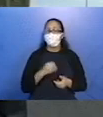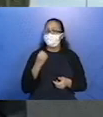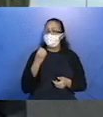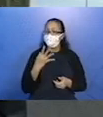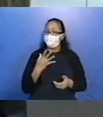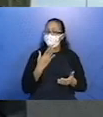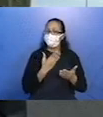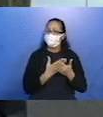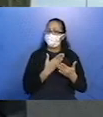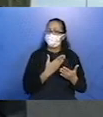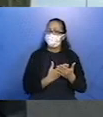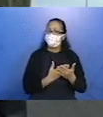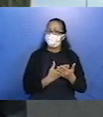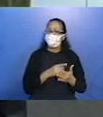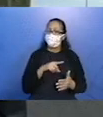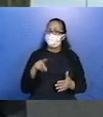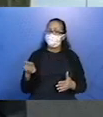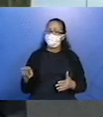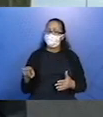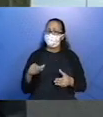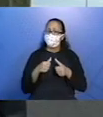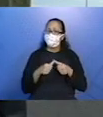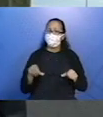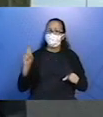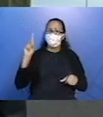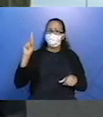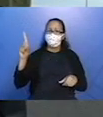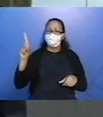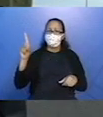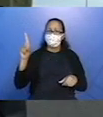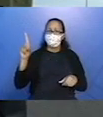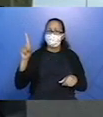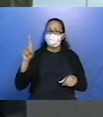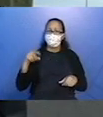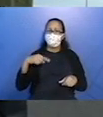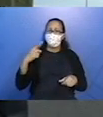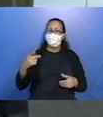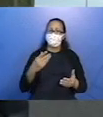aula para vocês. Fiquem com Deus. Até a nossa próxima aula.